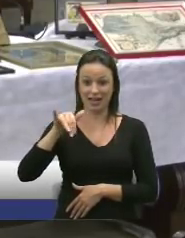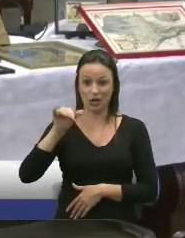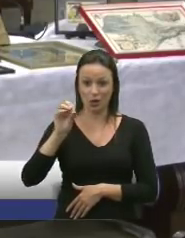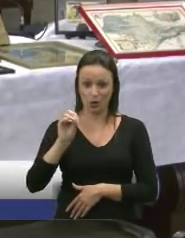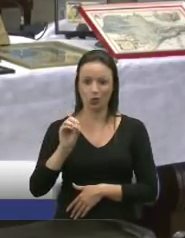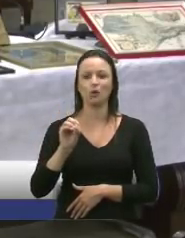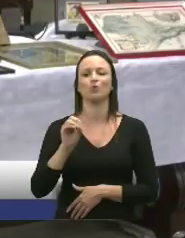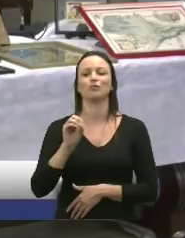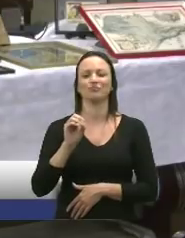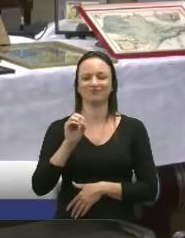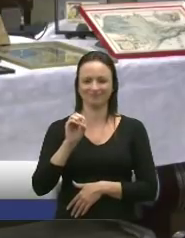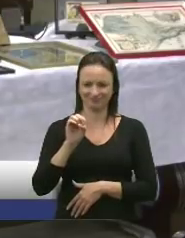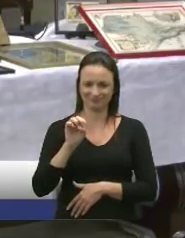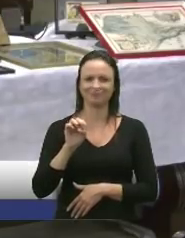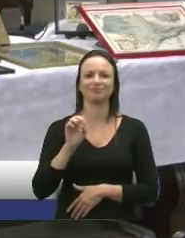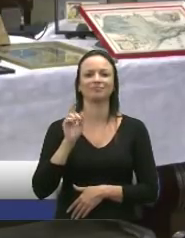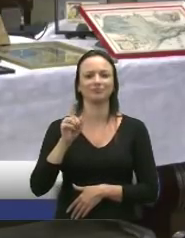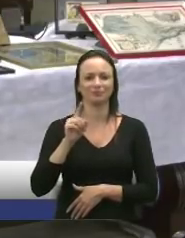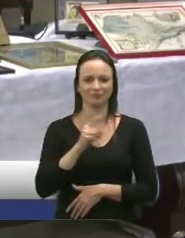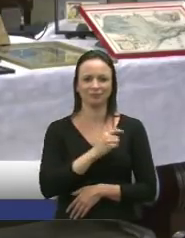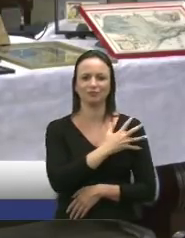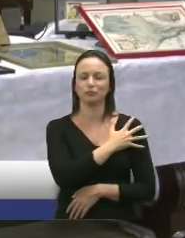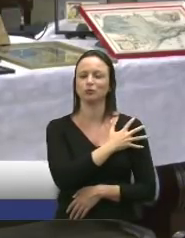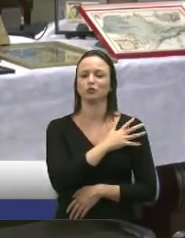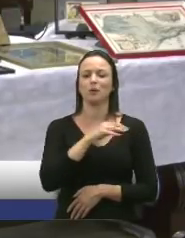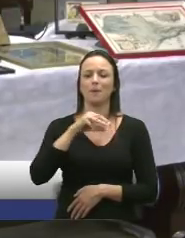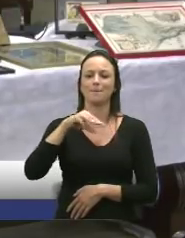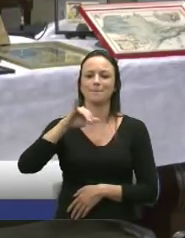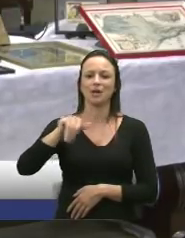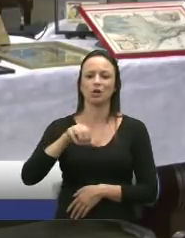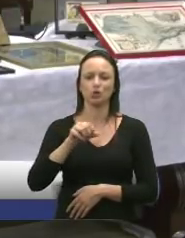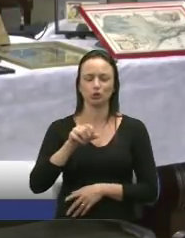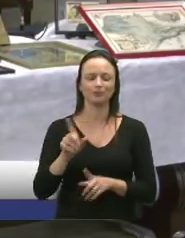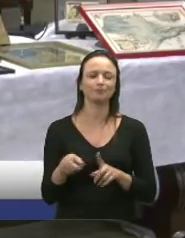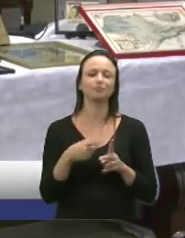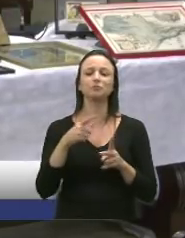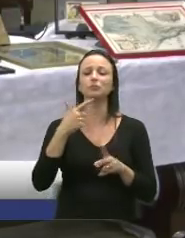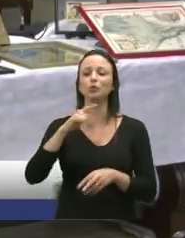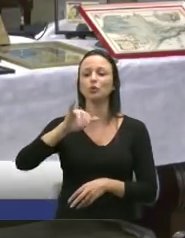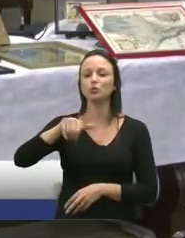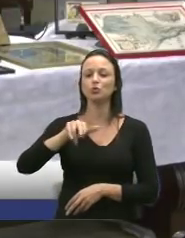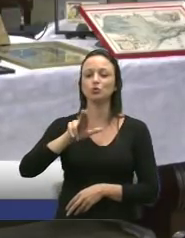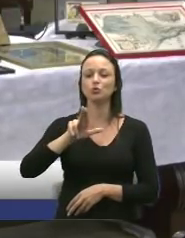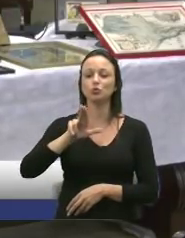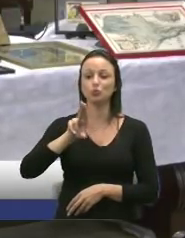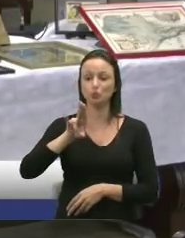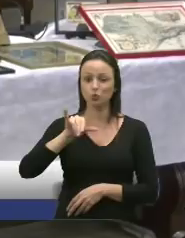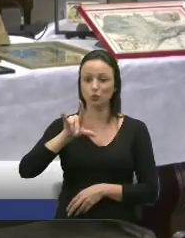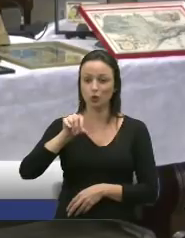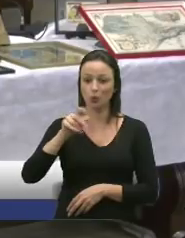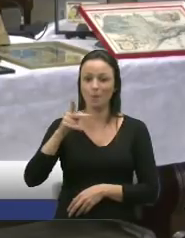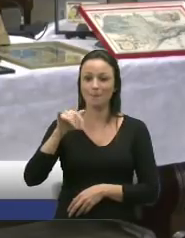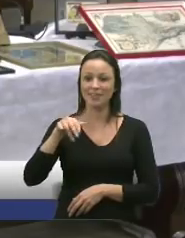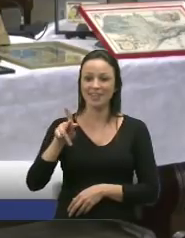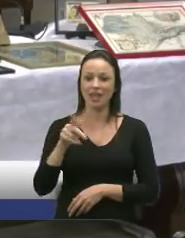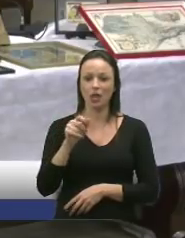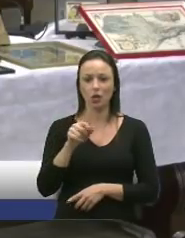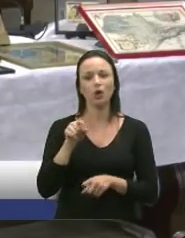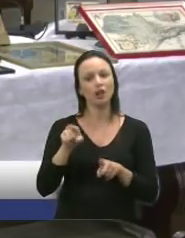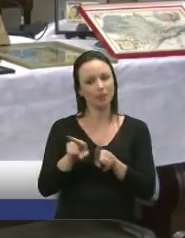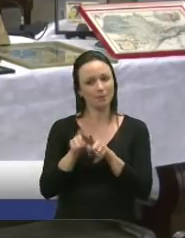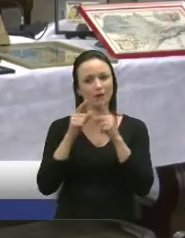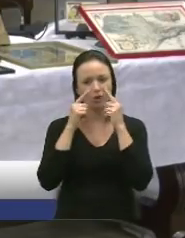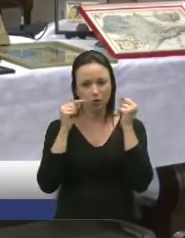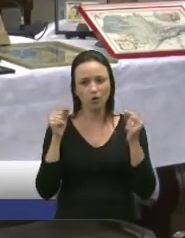Subcomandante do Batalhão Jauense. Júlio Pinheiro, um dos que morreu por Jaur também, era do Rio Grande do